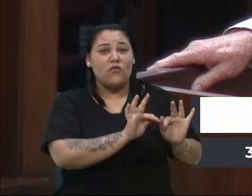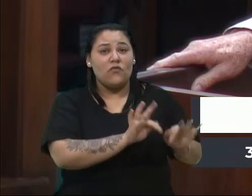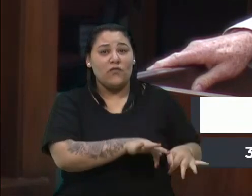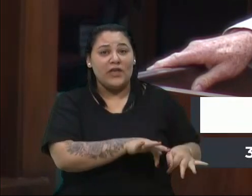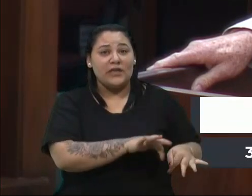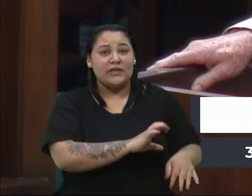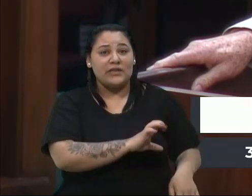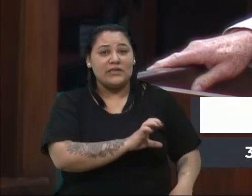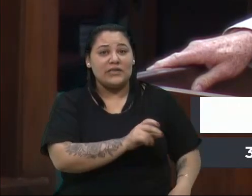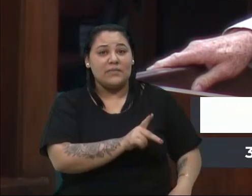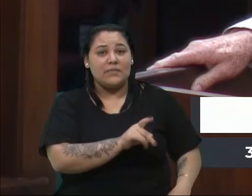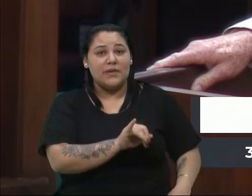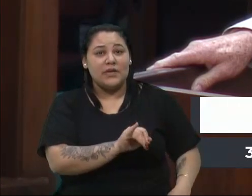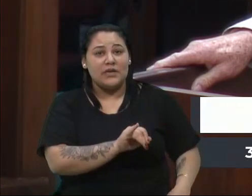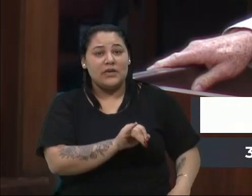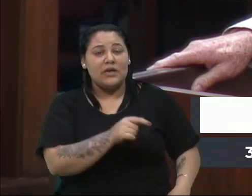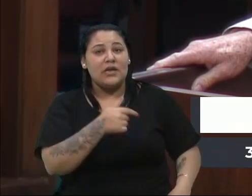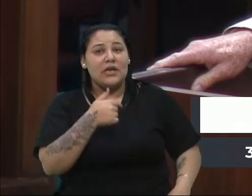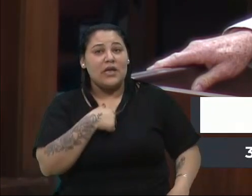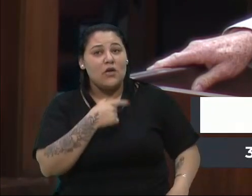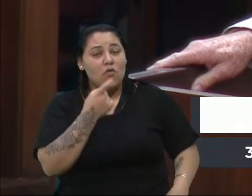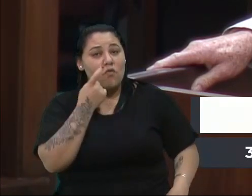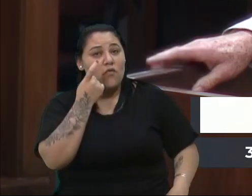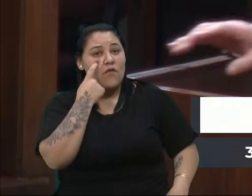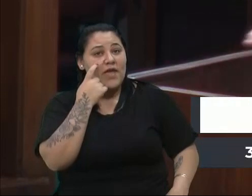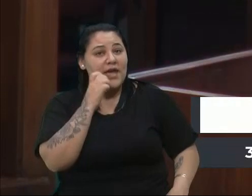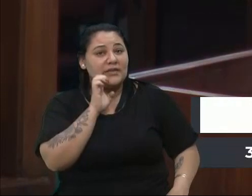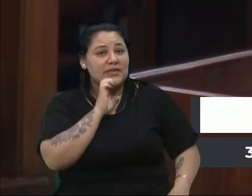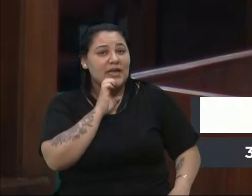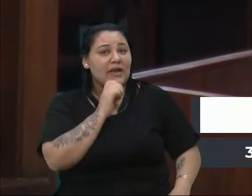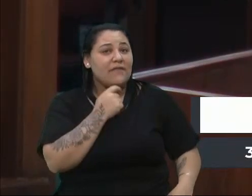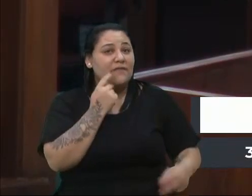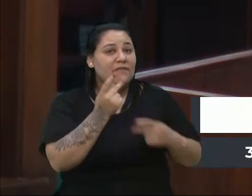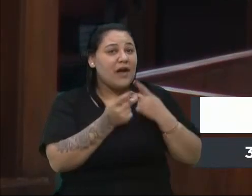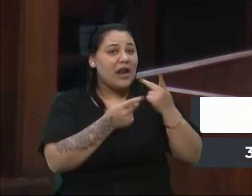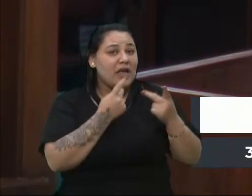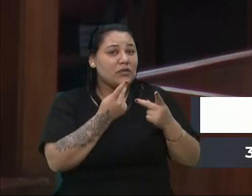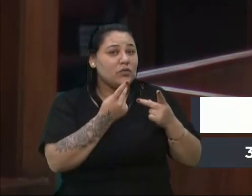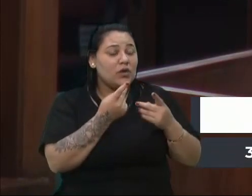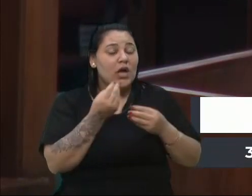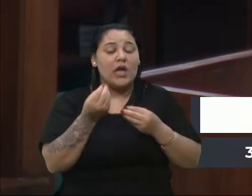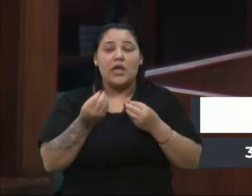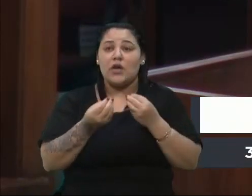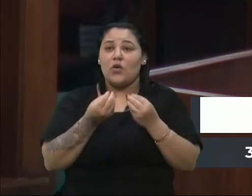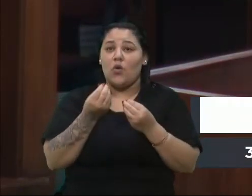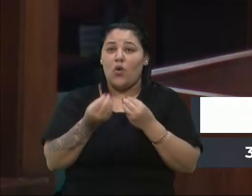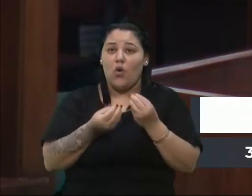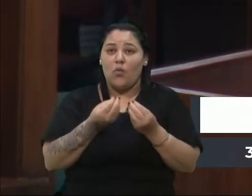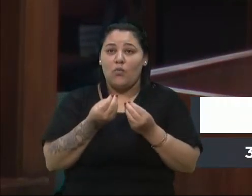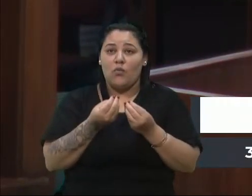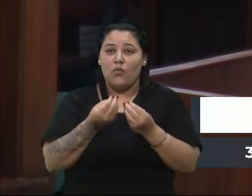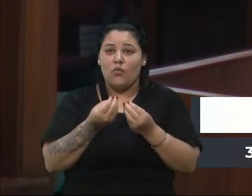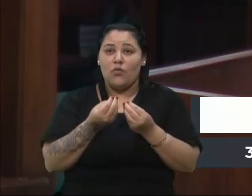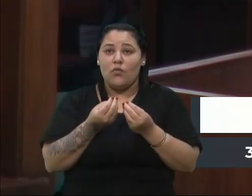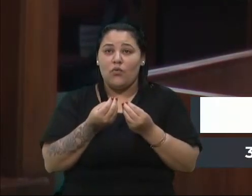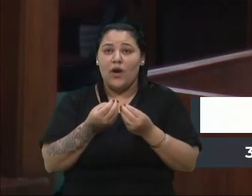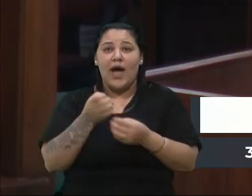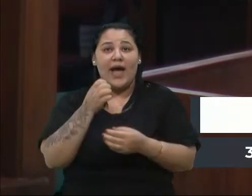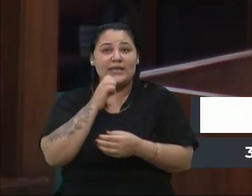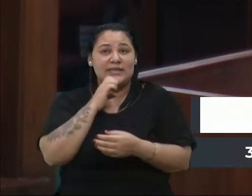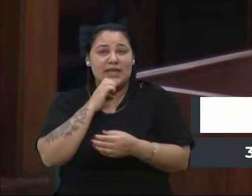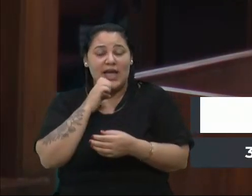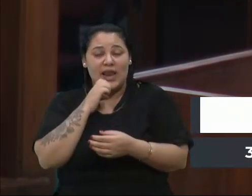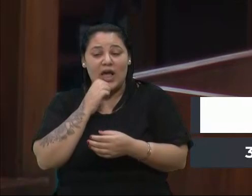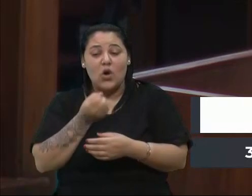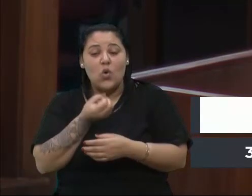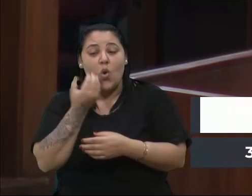CPI. Então, eu ouvi a vereadora se manifestar e talvez, como a vereadora pensou alguma